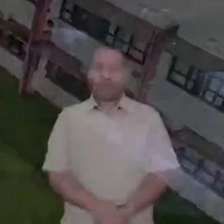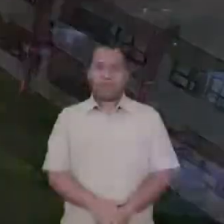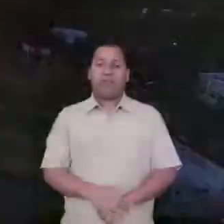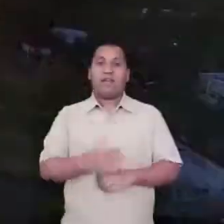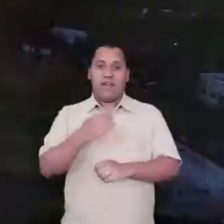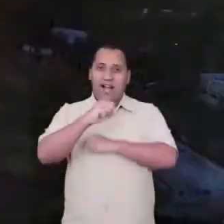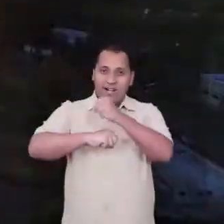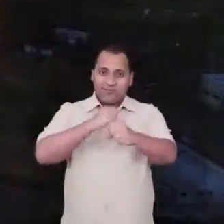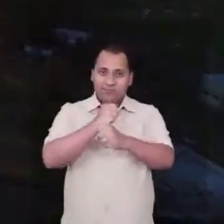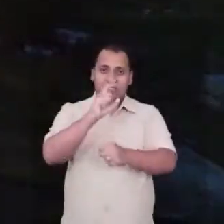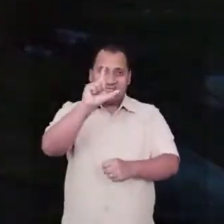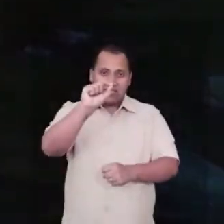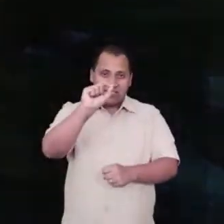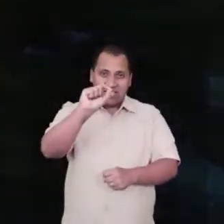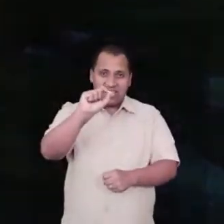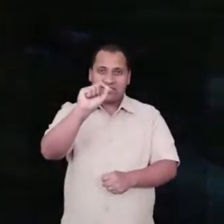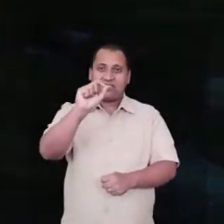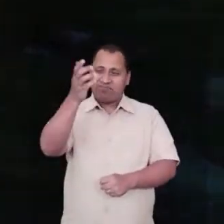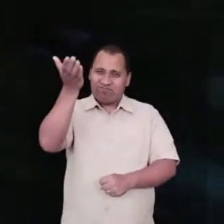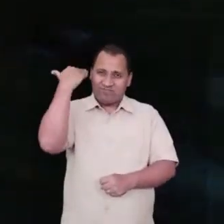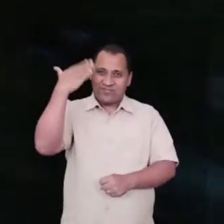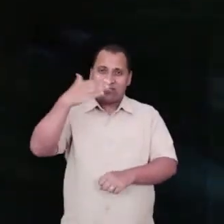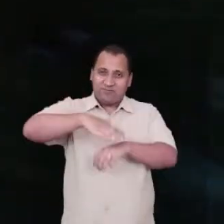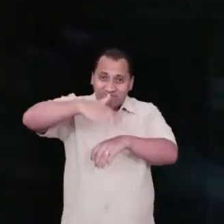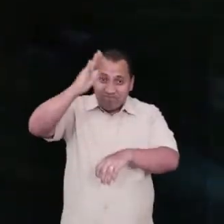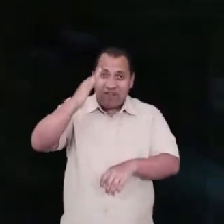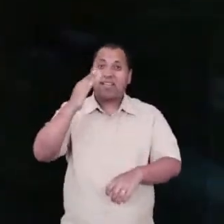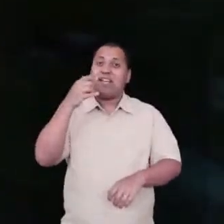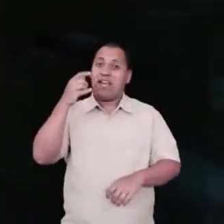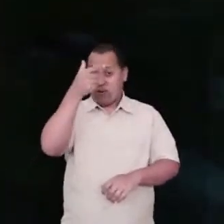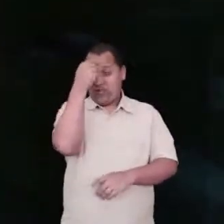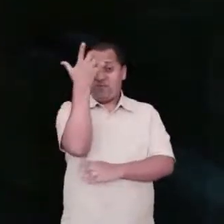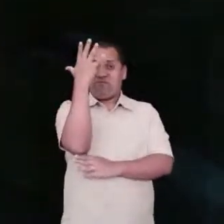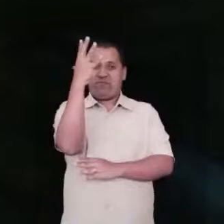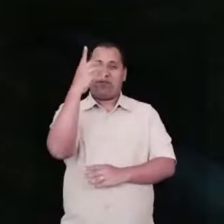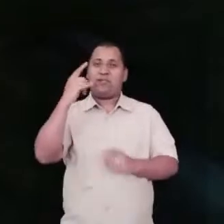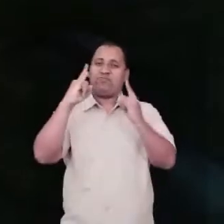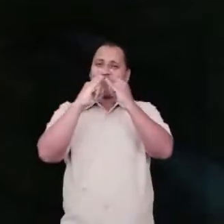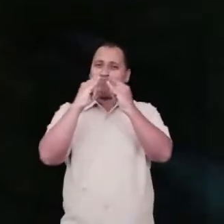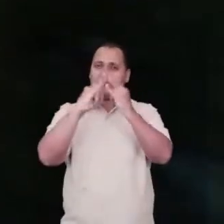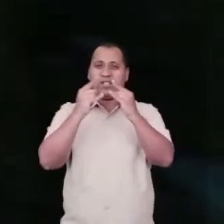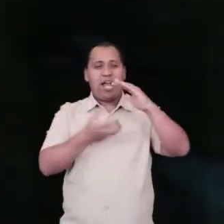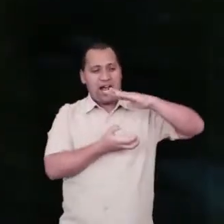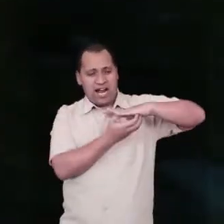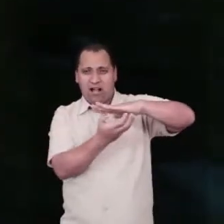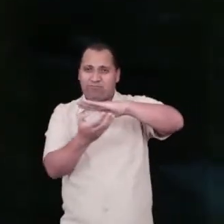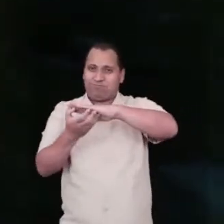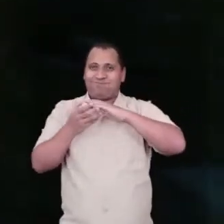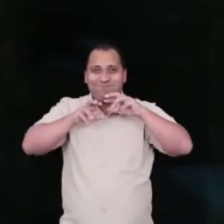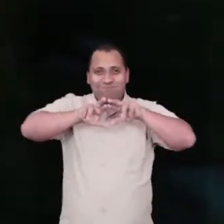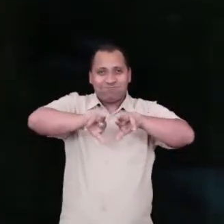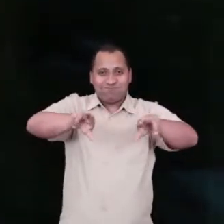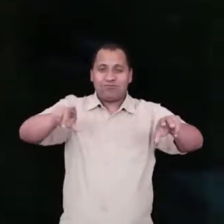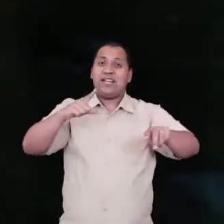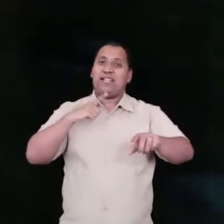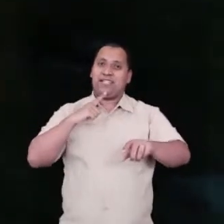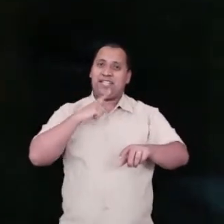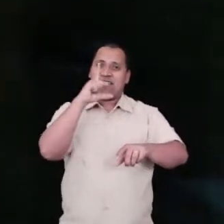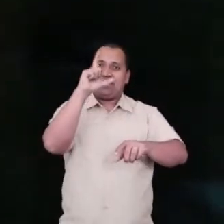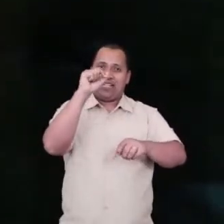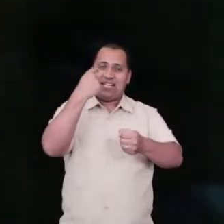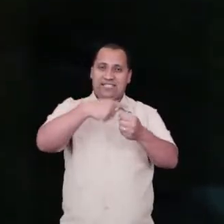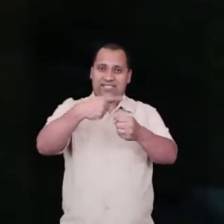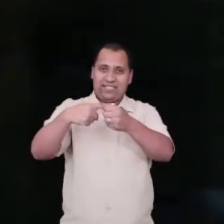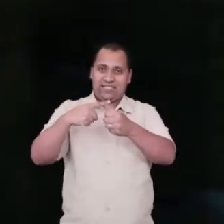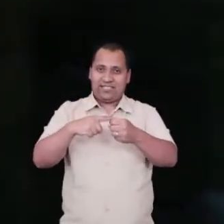Com mais de uma década de história, a Universidade Federal do Pampa é uma instituição multicamp que está presente